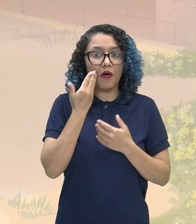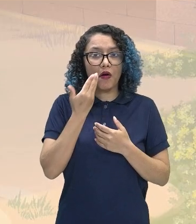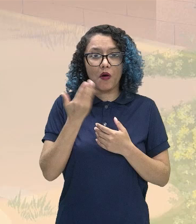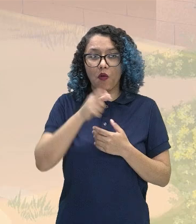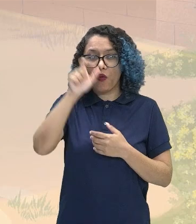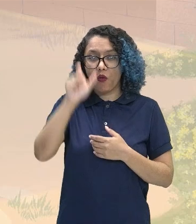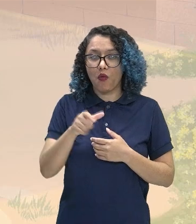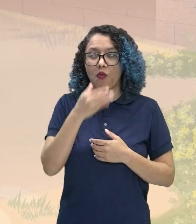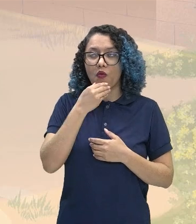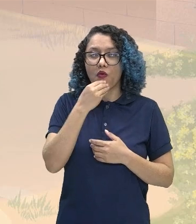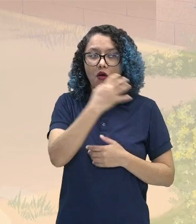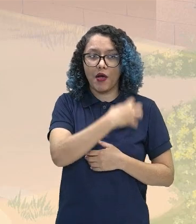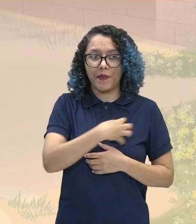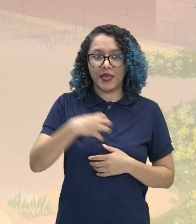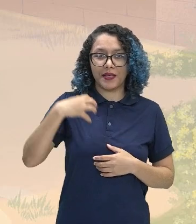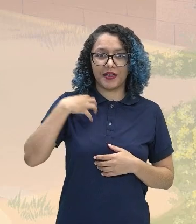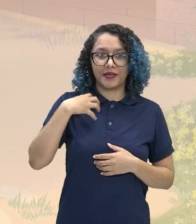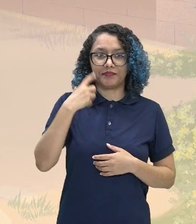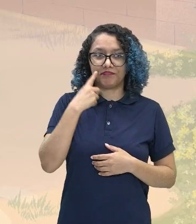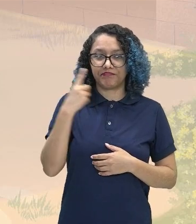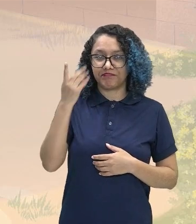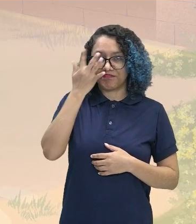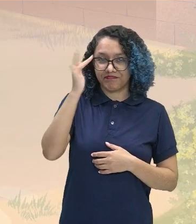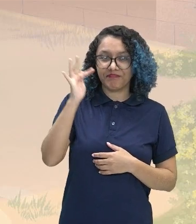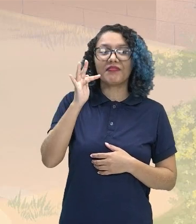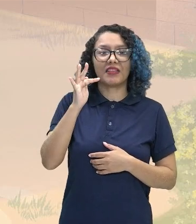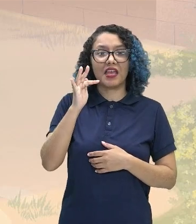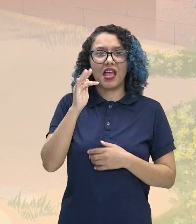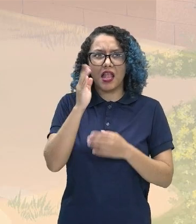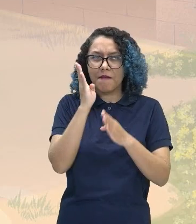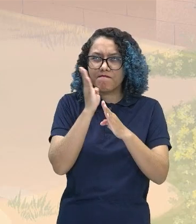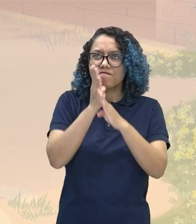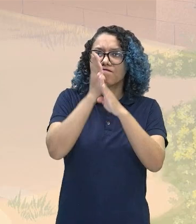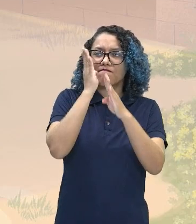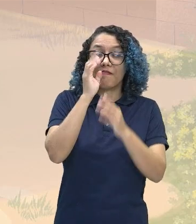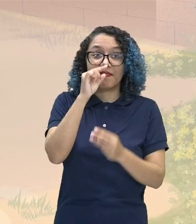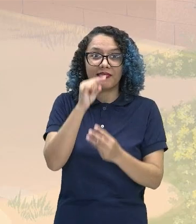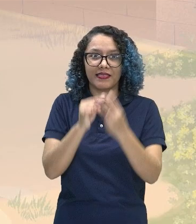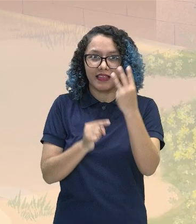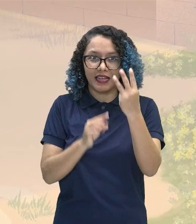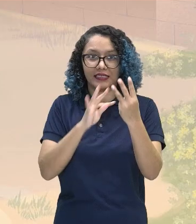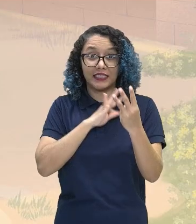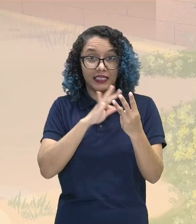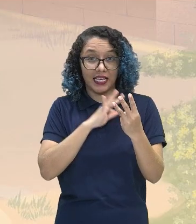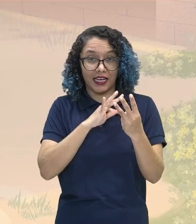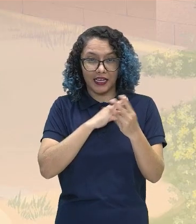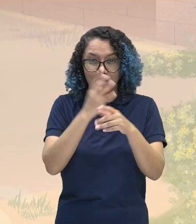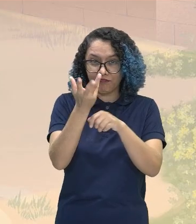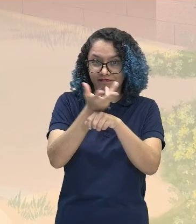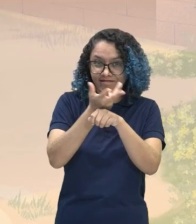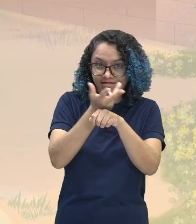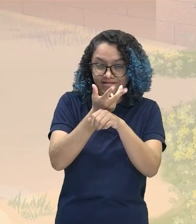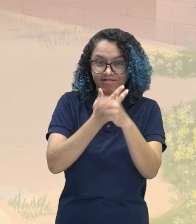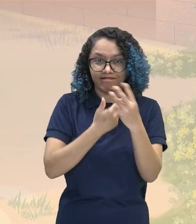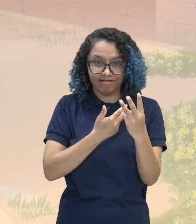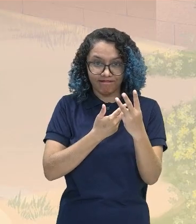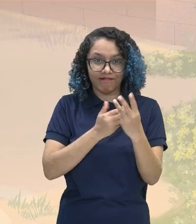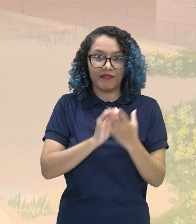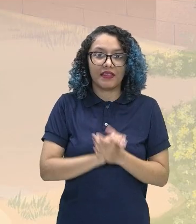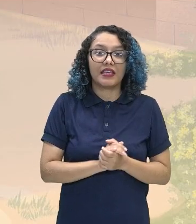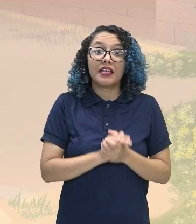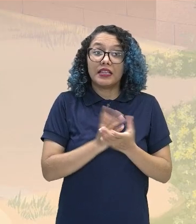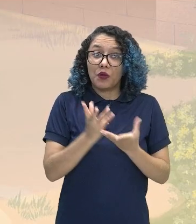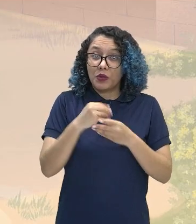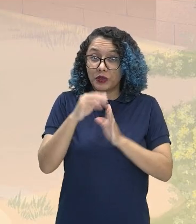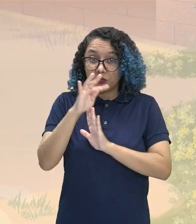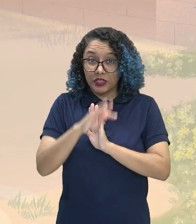lado, Aristóteles, identificou 3 técnicas de persuasão. E para os nossos textos persuasivos, elas serão bastante úteis.